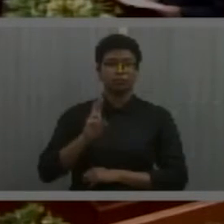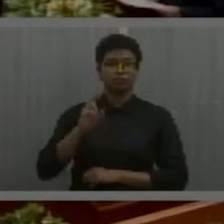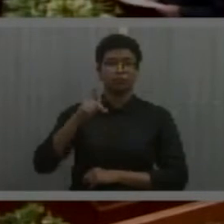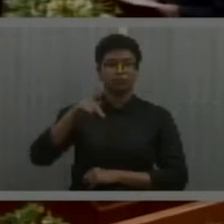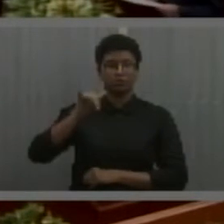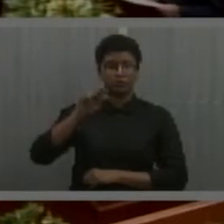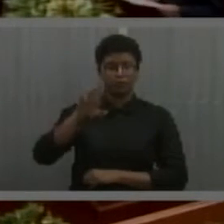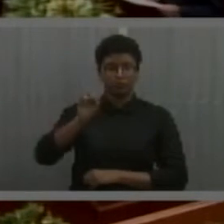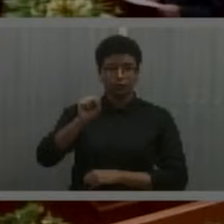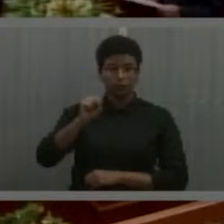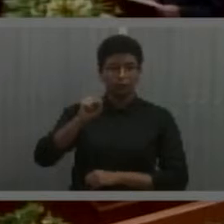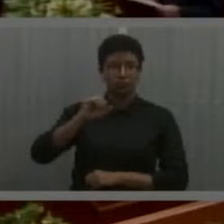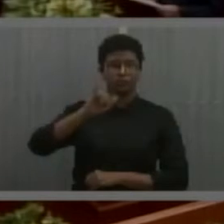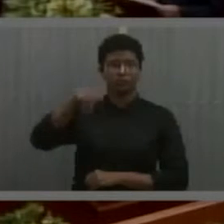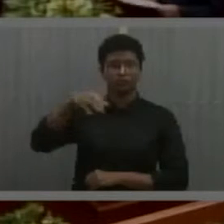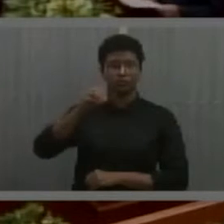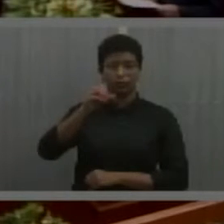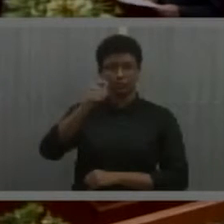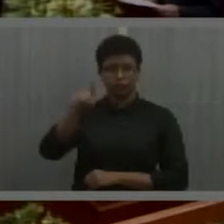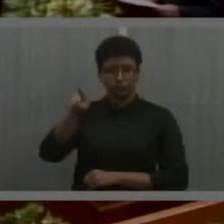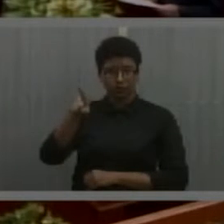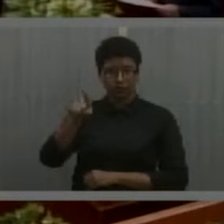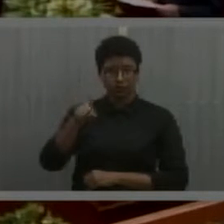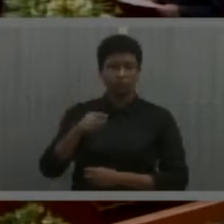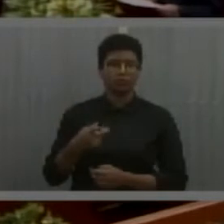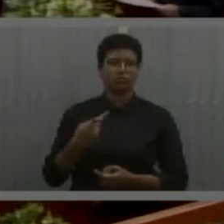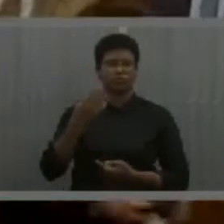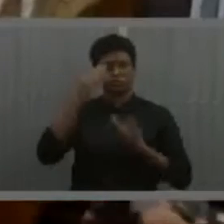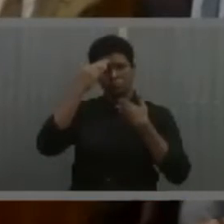general Hamilton Mourão. Vamos conferir um pouquinho, Marcos.